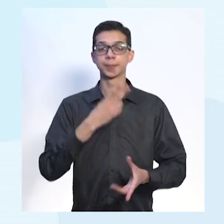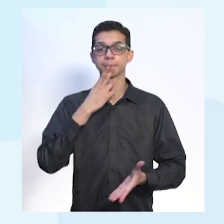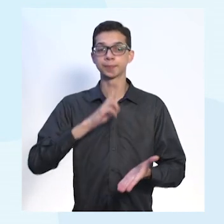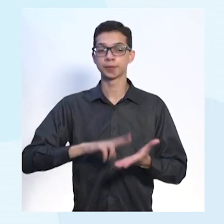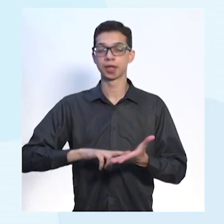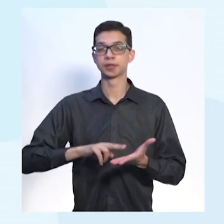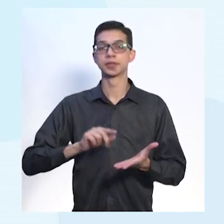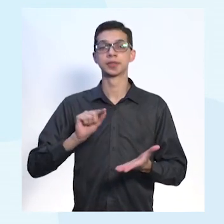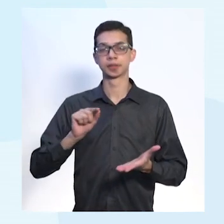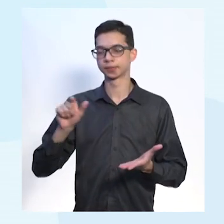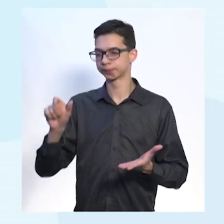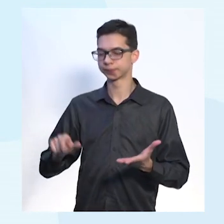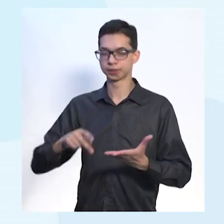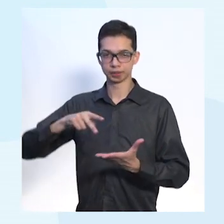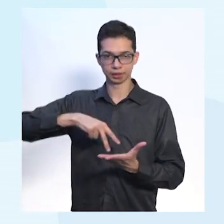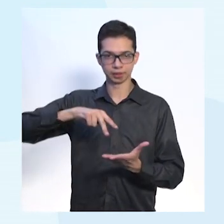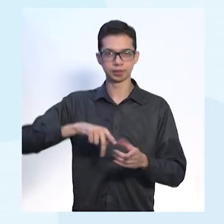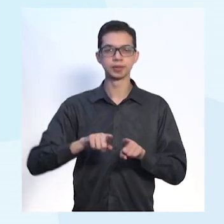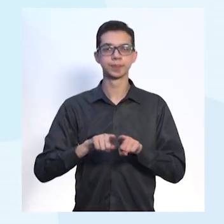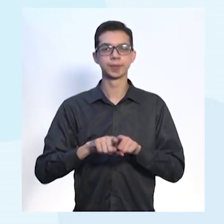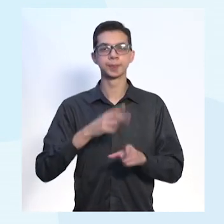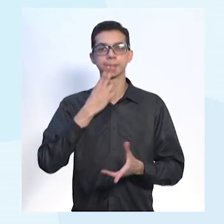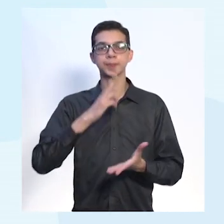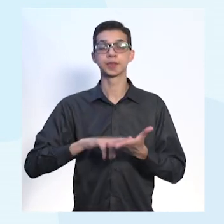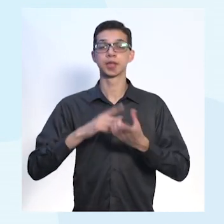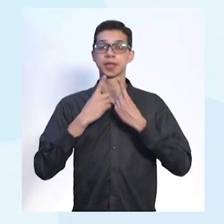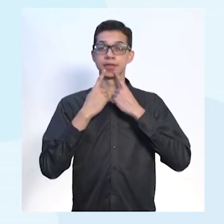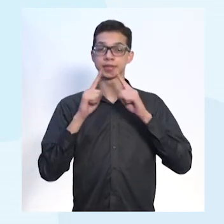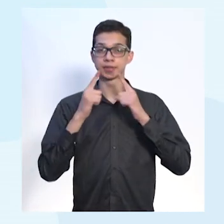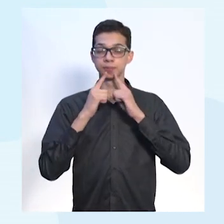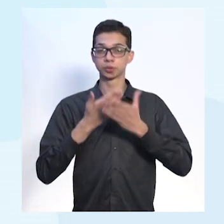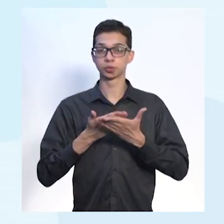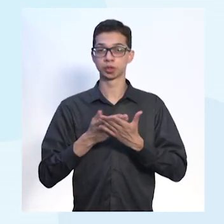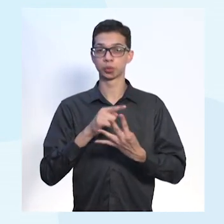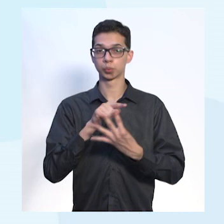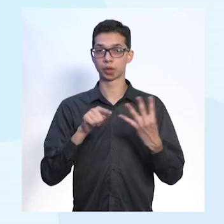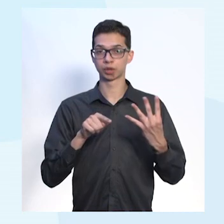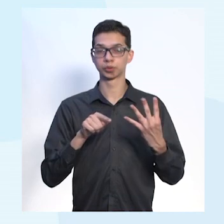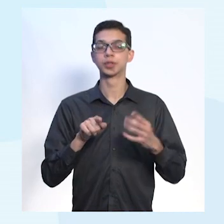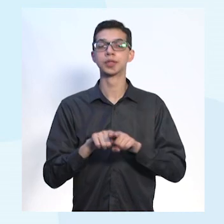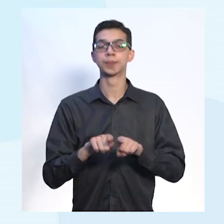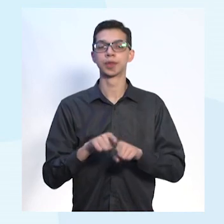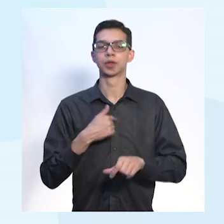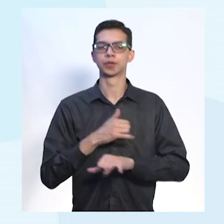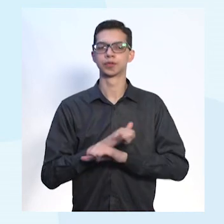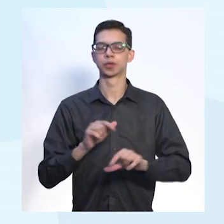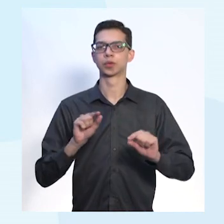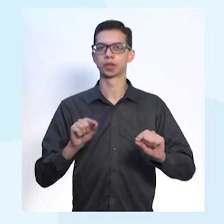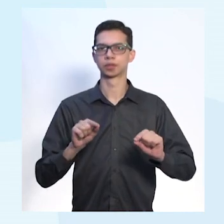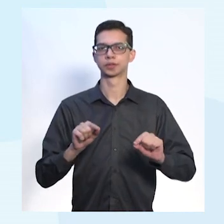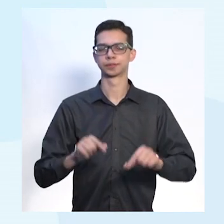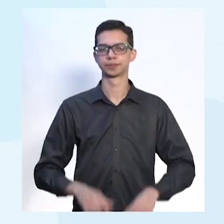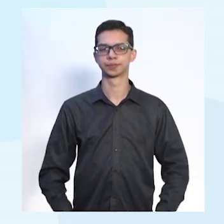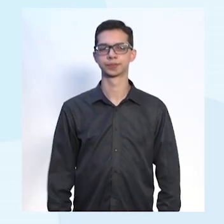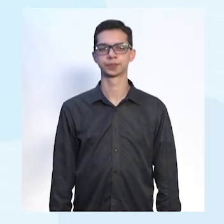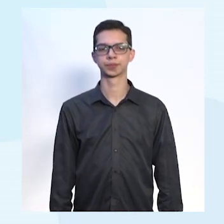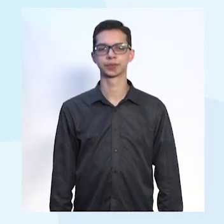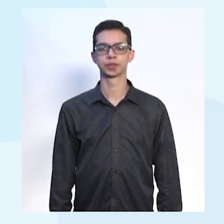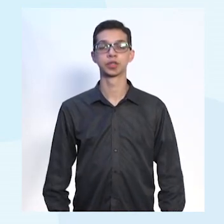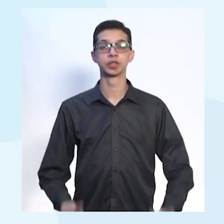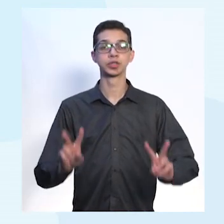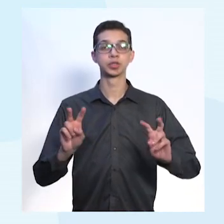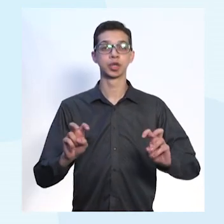de reclamação. Então, nós estudamos esses 4. Aí, eu posso acrescentar aqui, que eu fiz de propósito, a